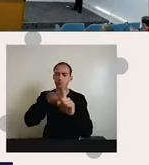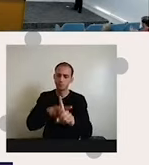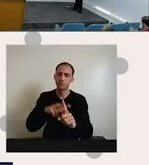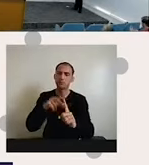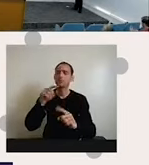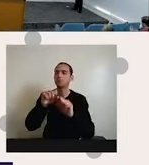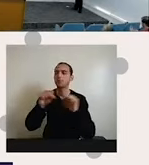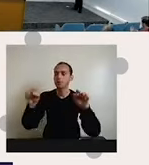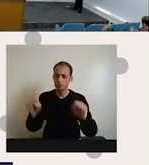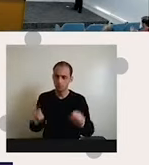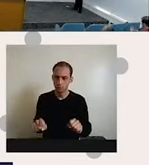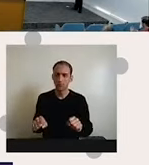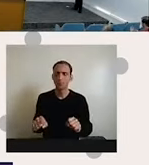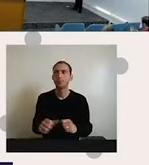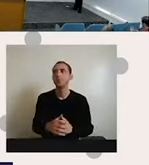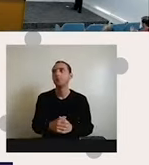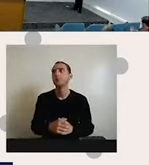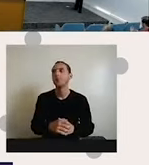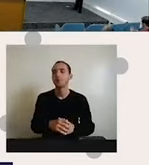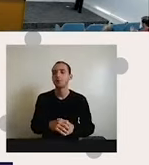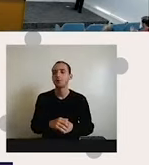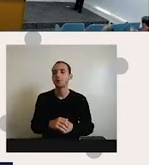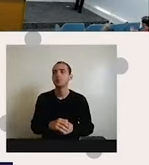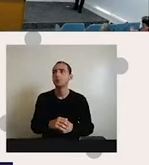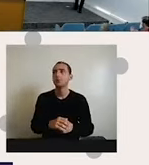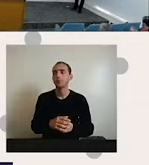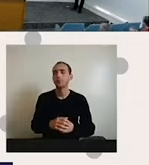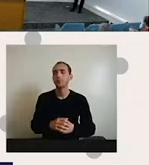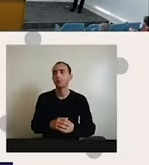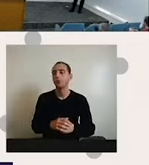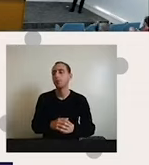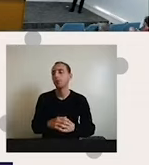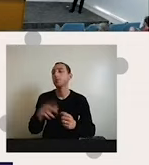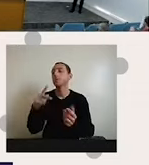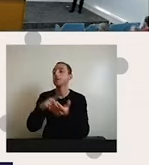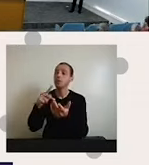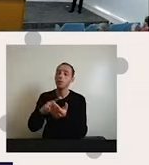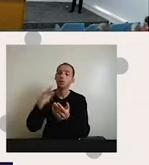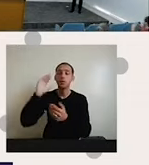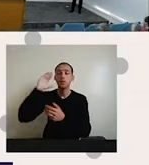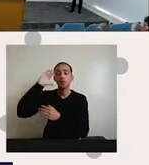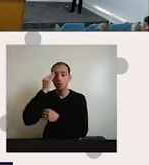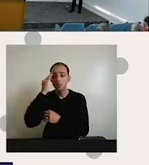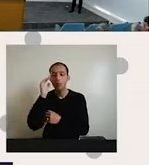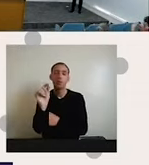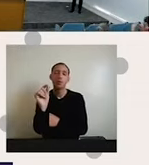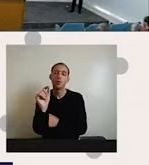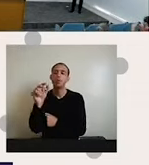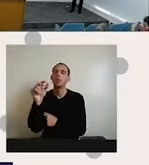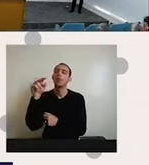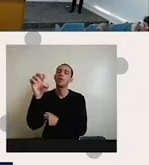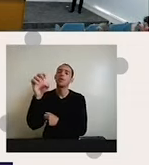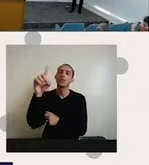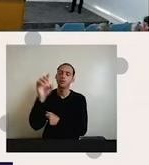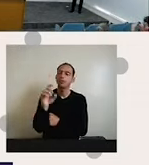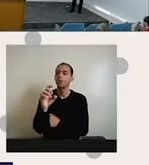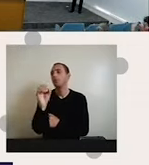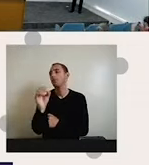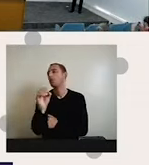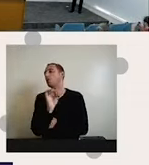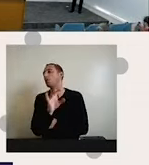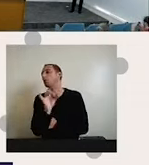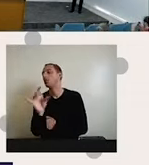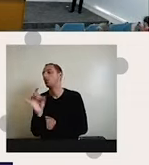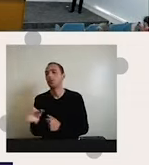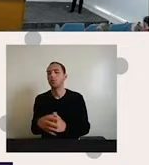gente tenha, na verdade, um entendimento de que cada nexo, apesar de envolver ali um processo pericial,